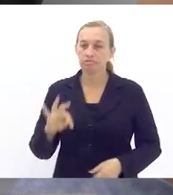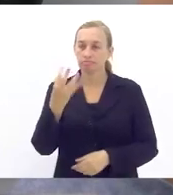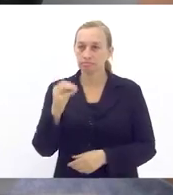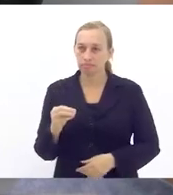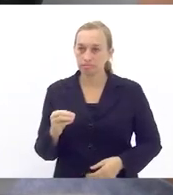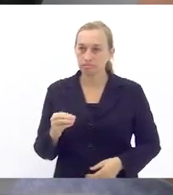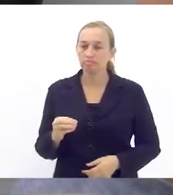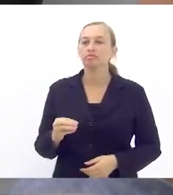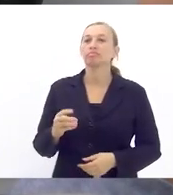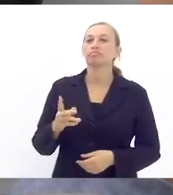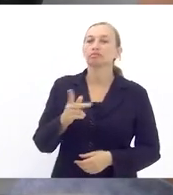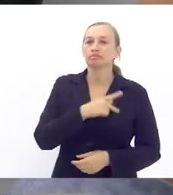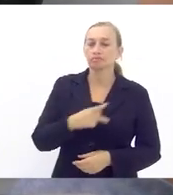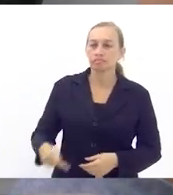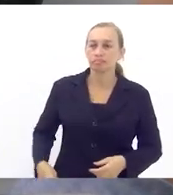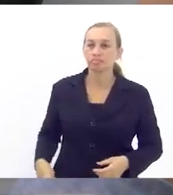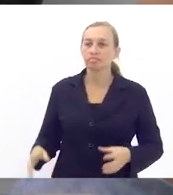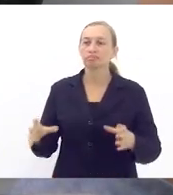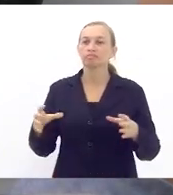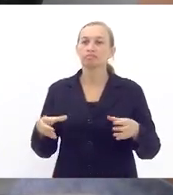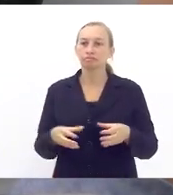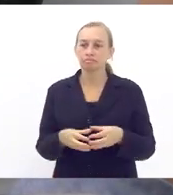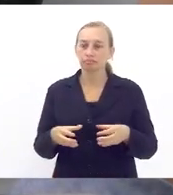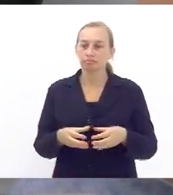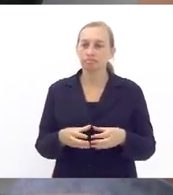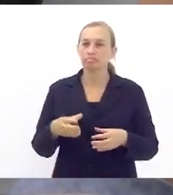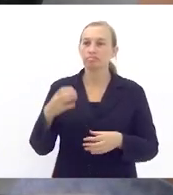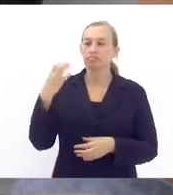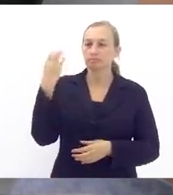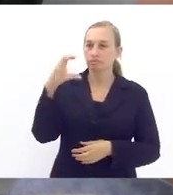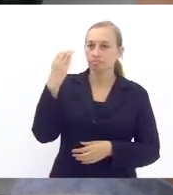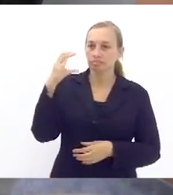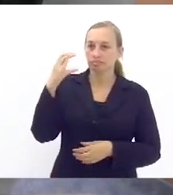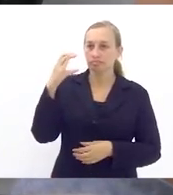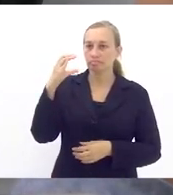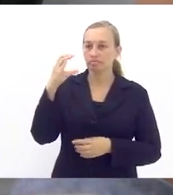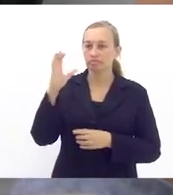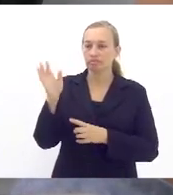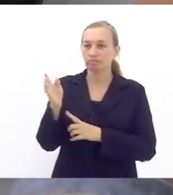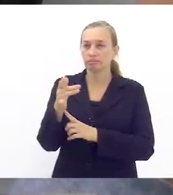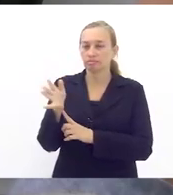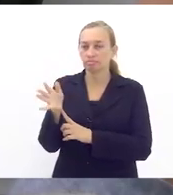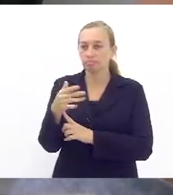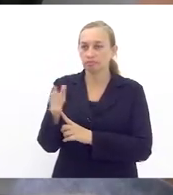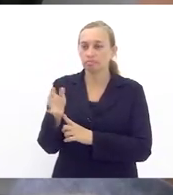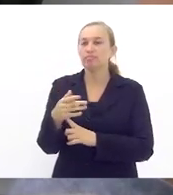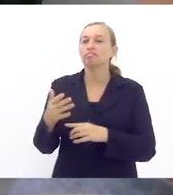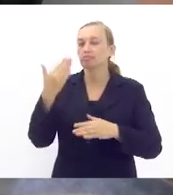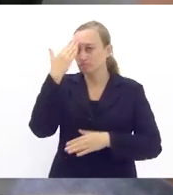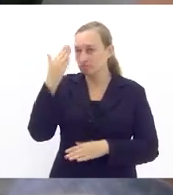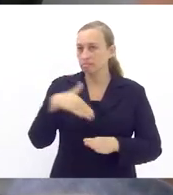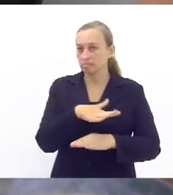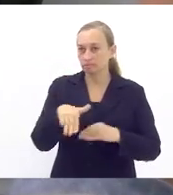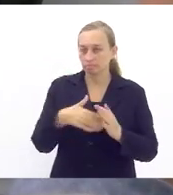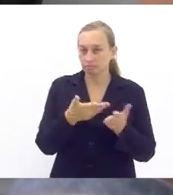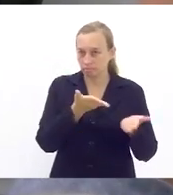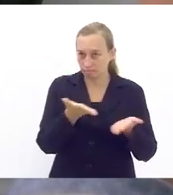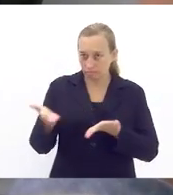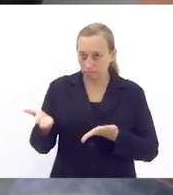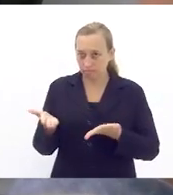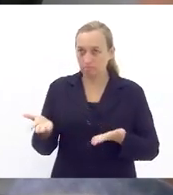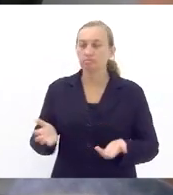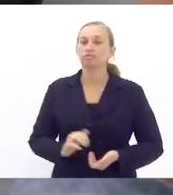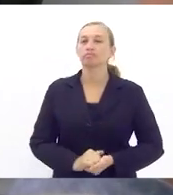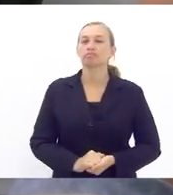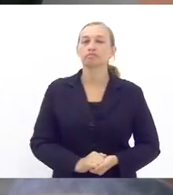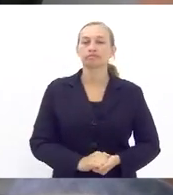presidente da Comissão de Ciências e Tecnologia deputada Érica takmoto e a todos os todos os presentes e membros da